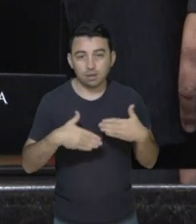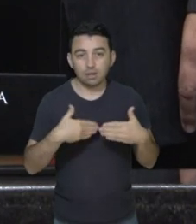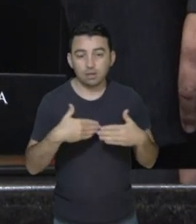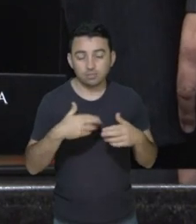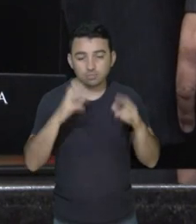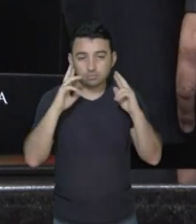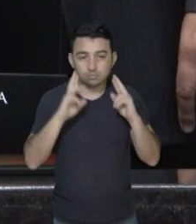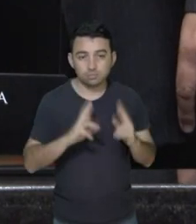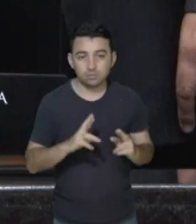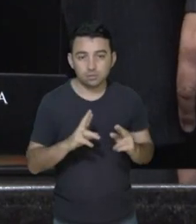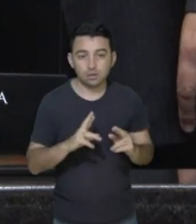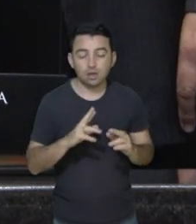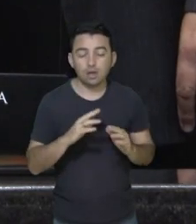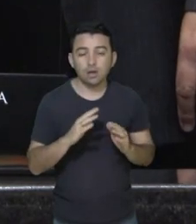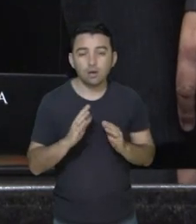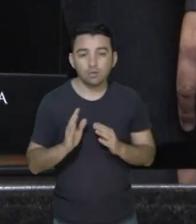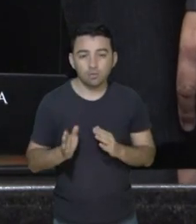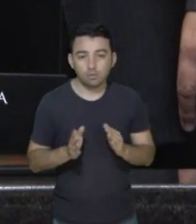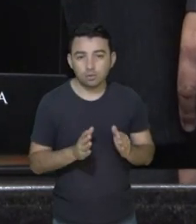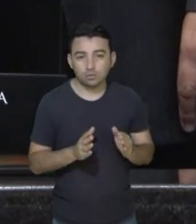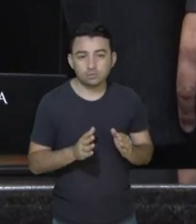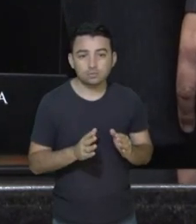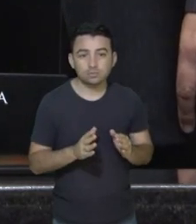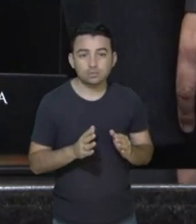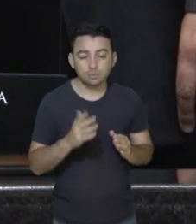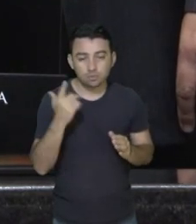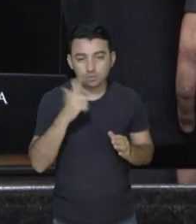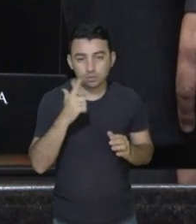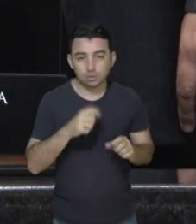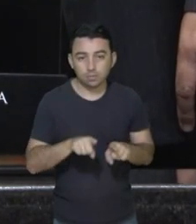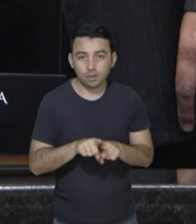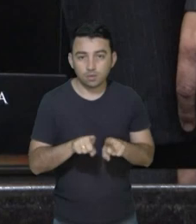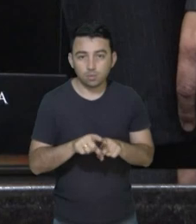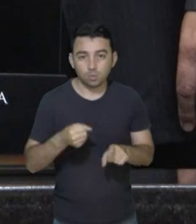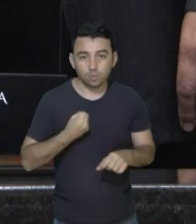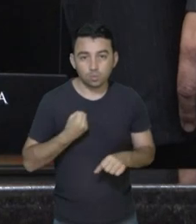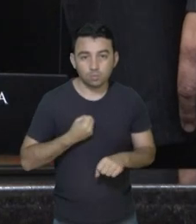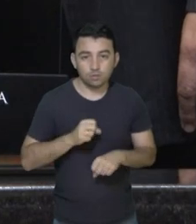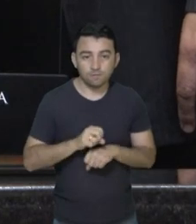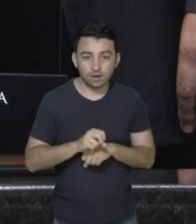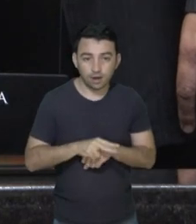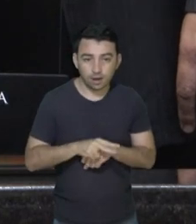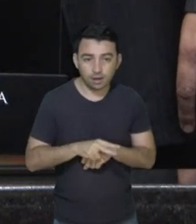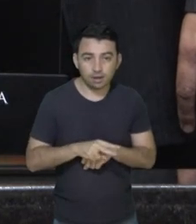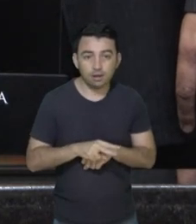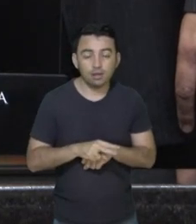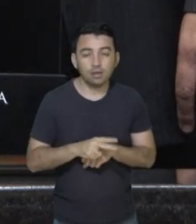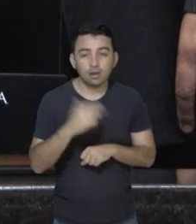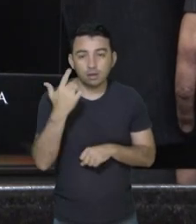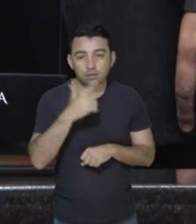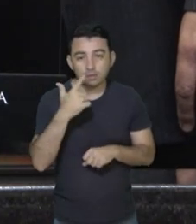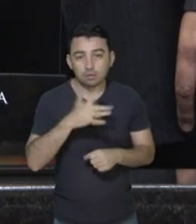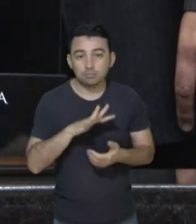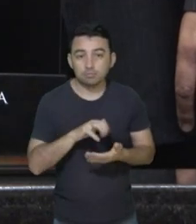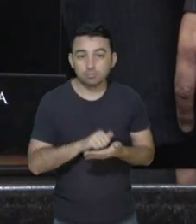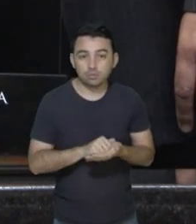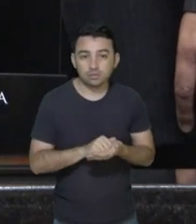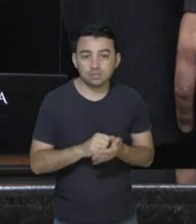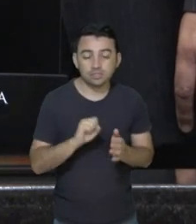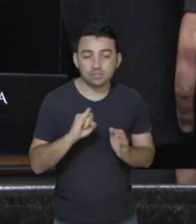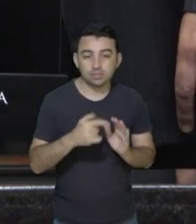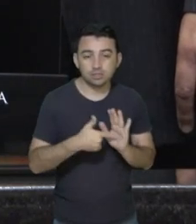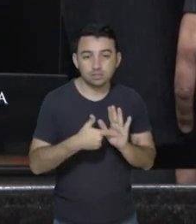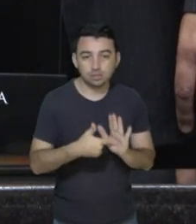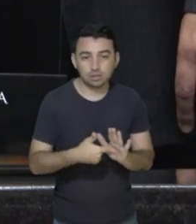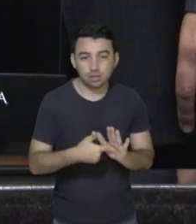respeitando a ordem de classificação e o número de vagas cujo preenchimento estiver indicado